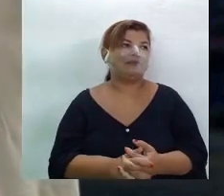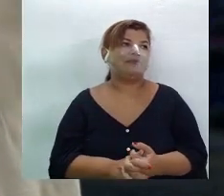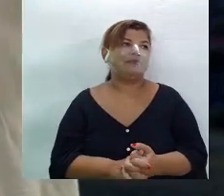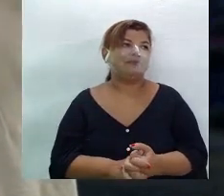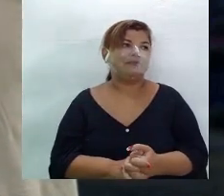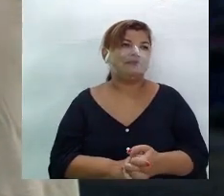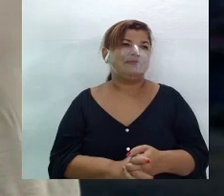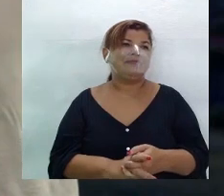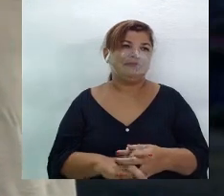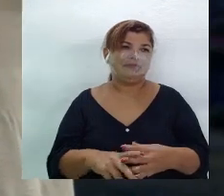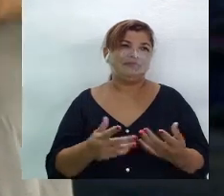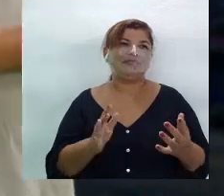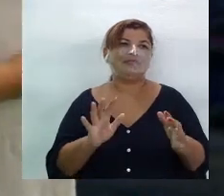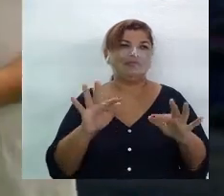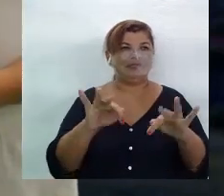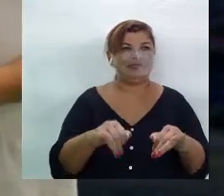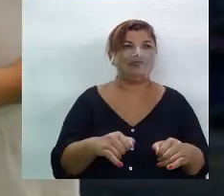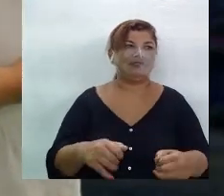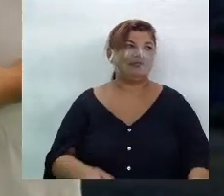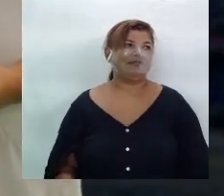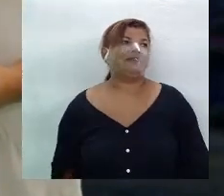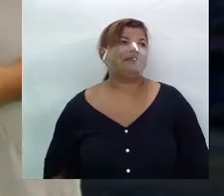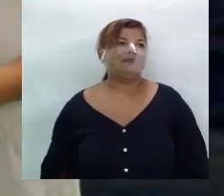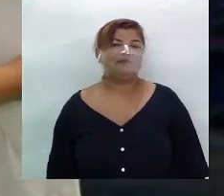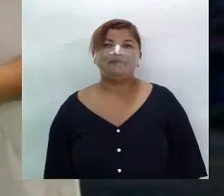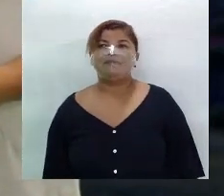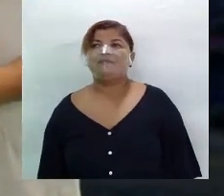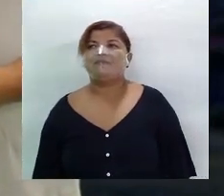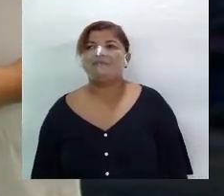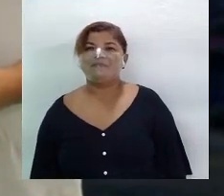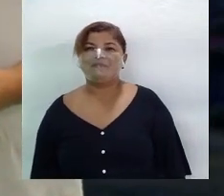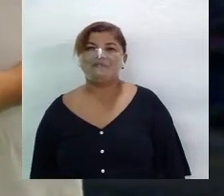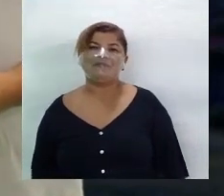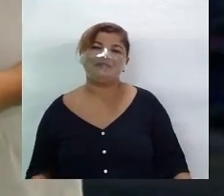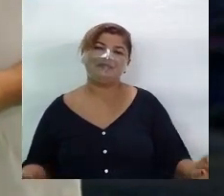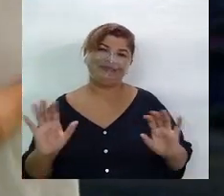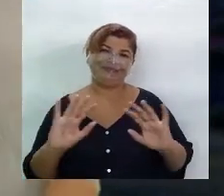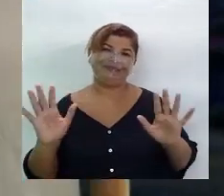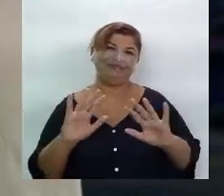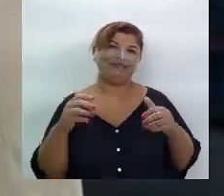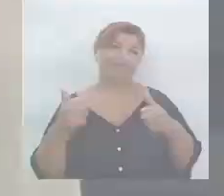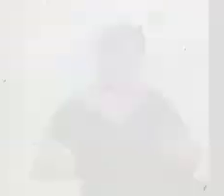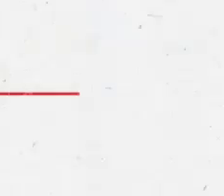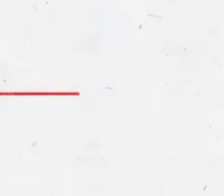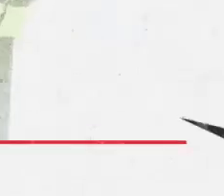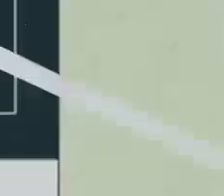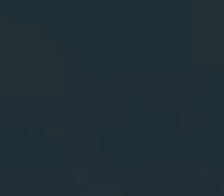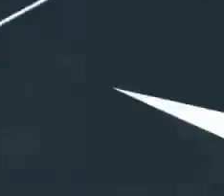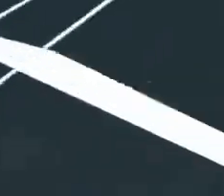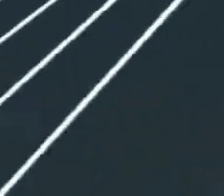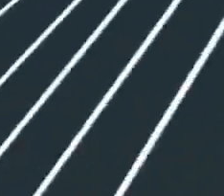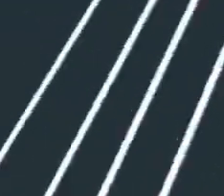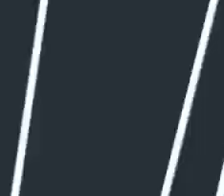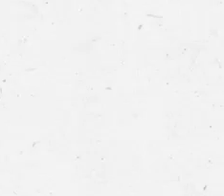oralidade, e no final ele remete de novo a isso. Então, minha gente, por hoje é só. Muito obrigado. Valeu.